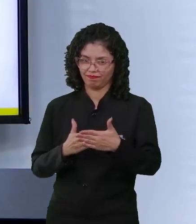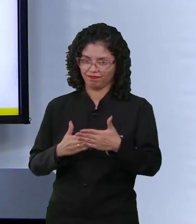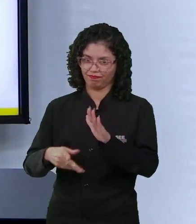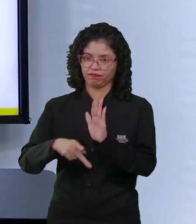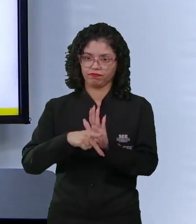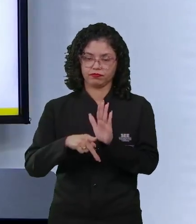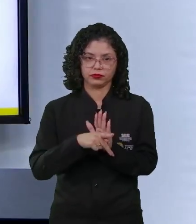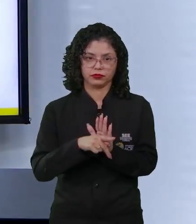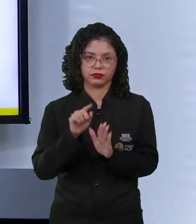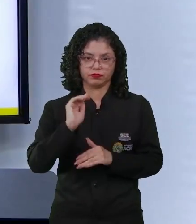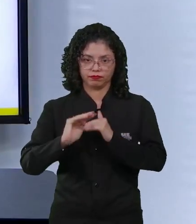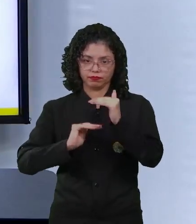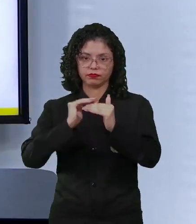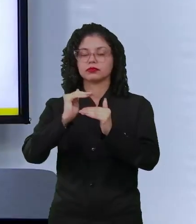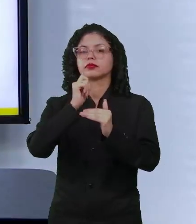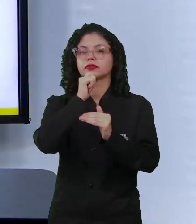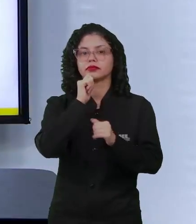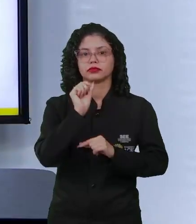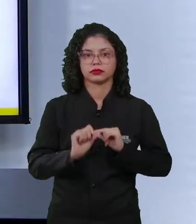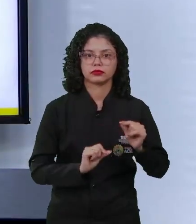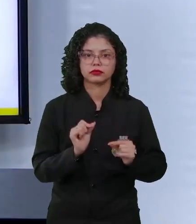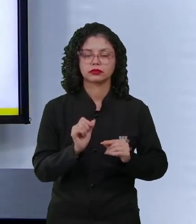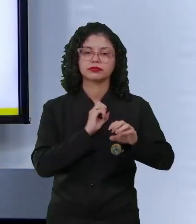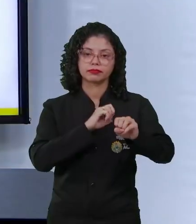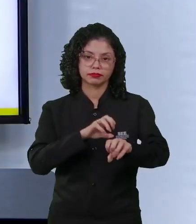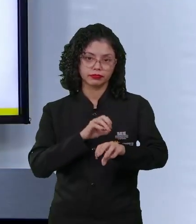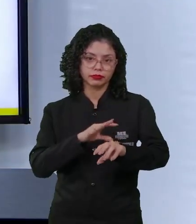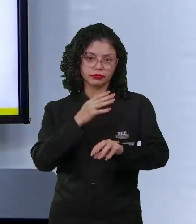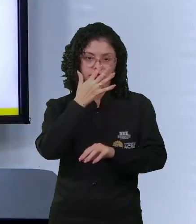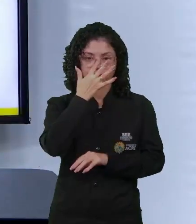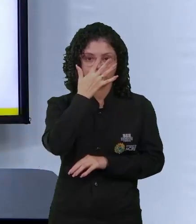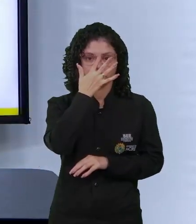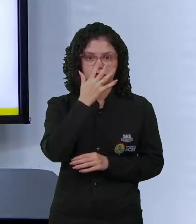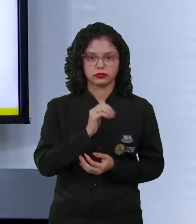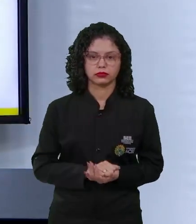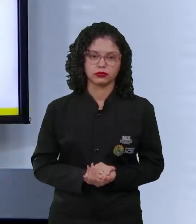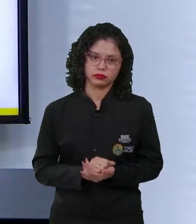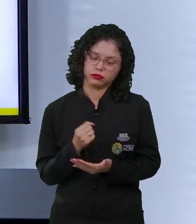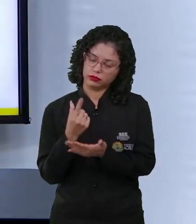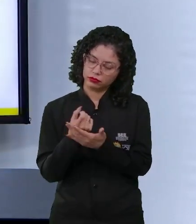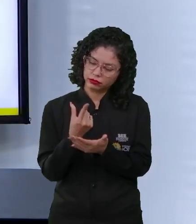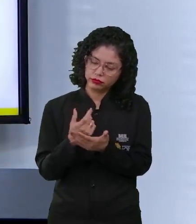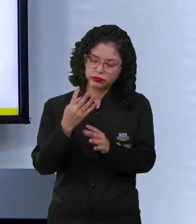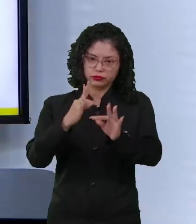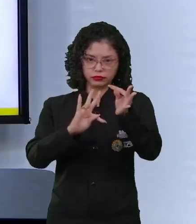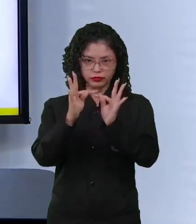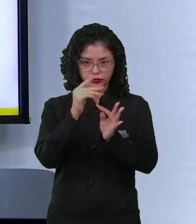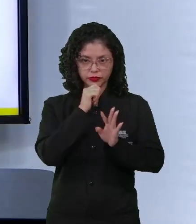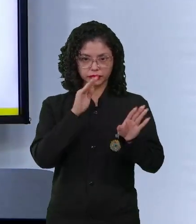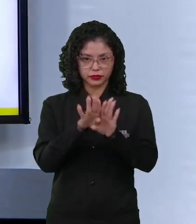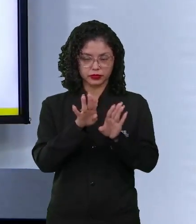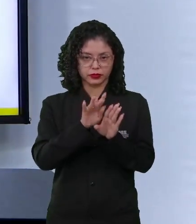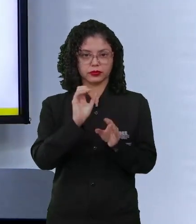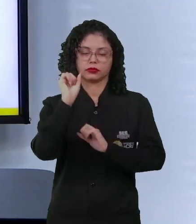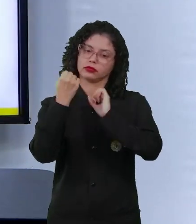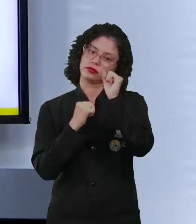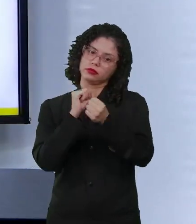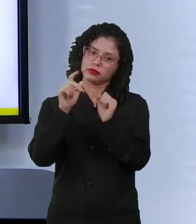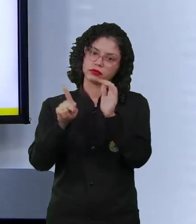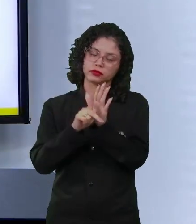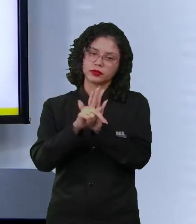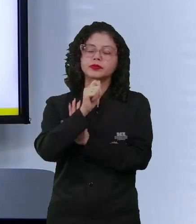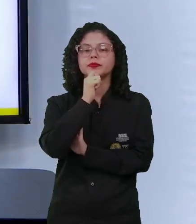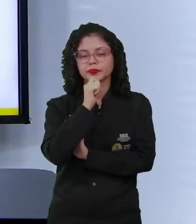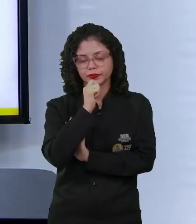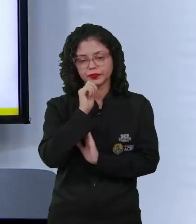limitando o seu desenvolvimento em educação. Investir em tecnologia, em indústria, é